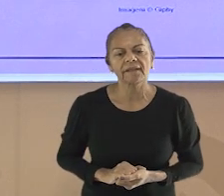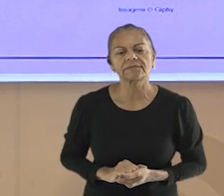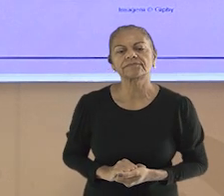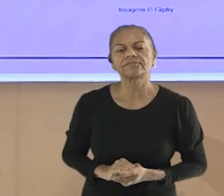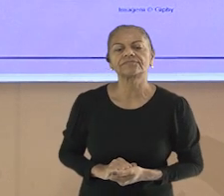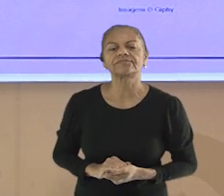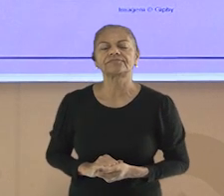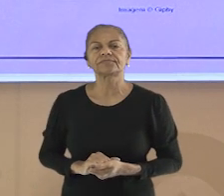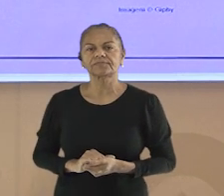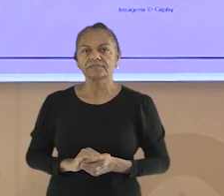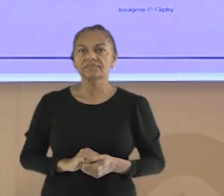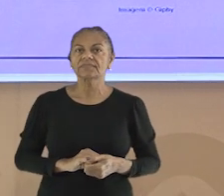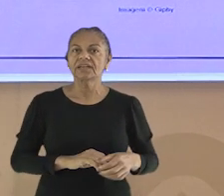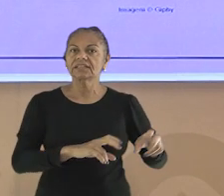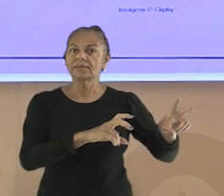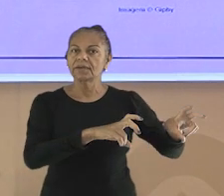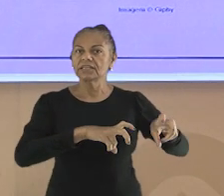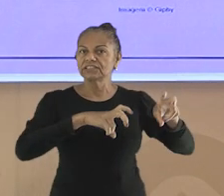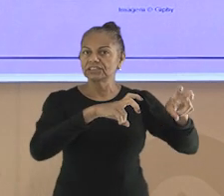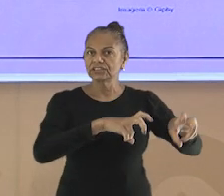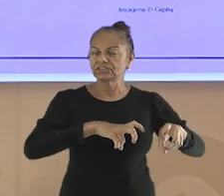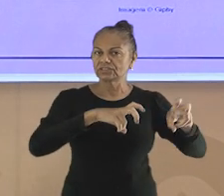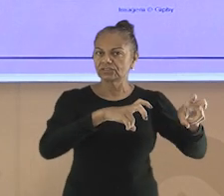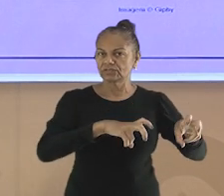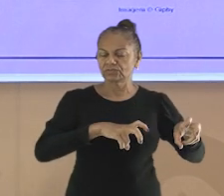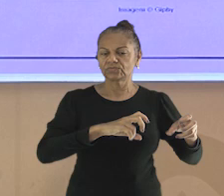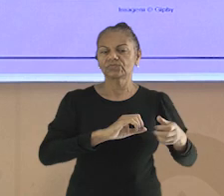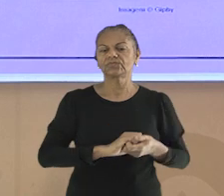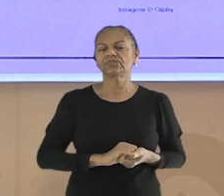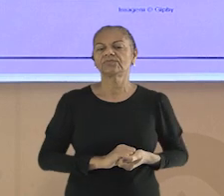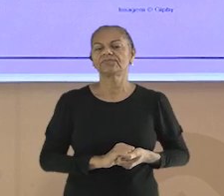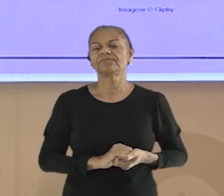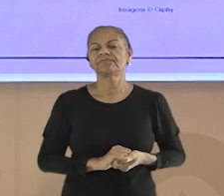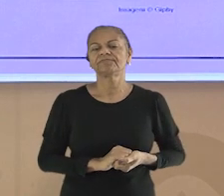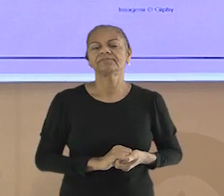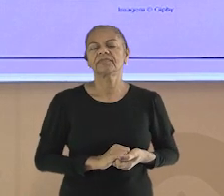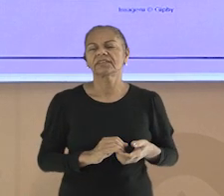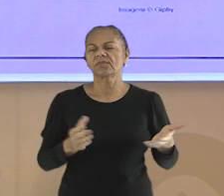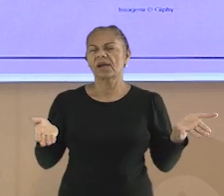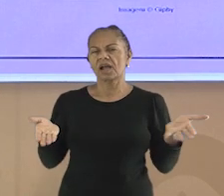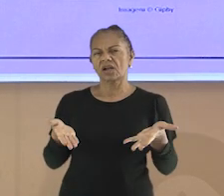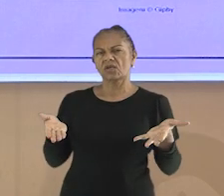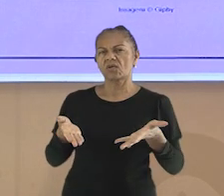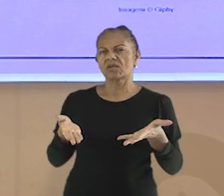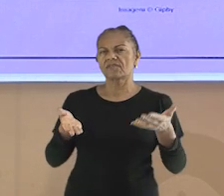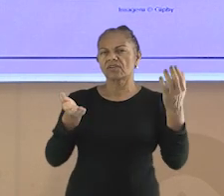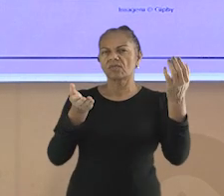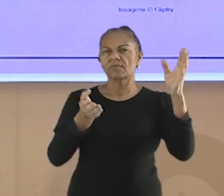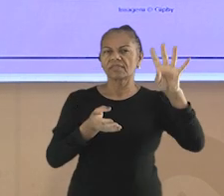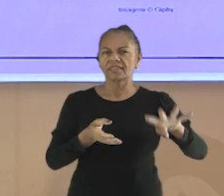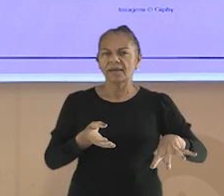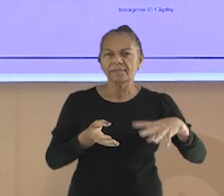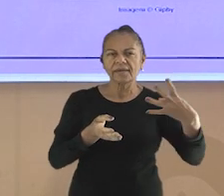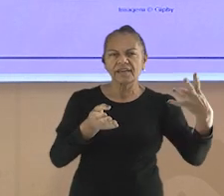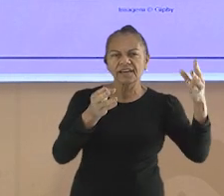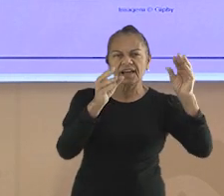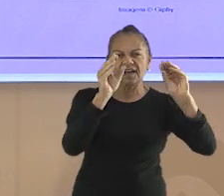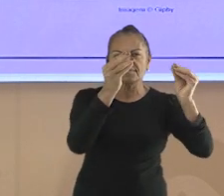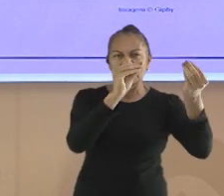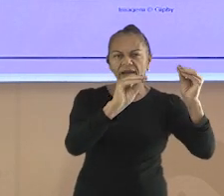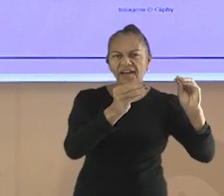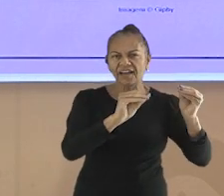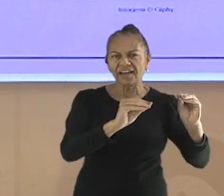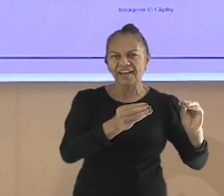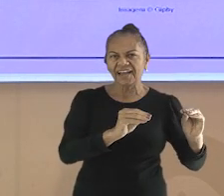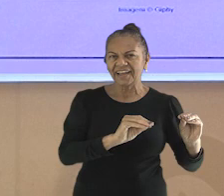lado na nossa tabela nós temos escrito praia, casa da vovó, ficar em casa e sítio.